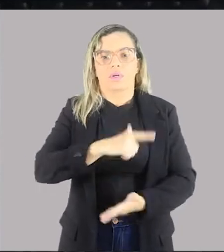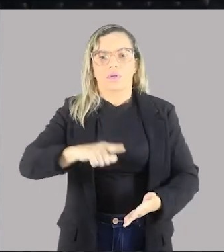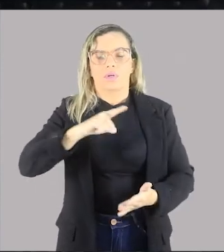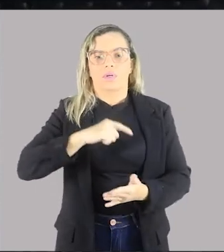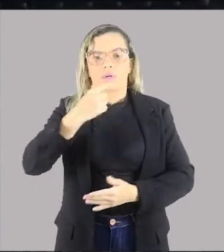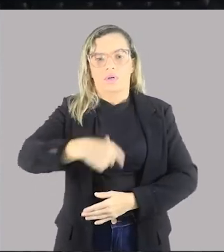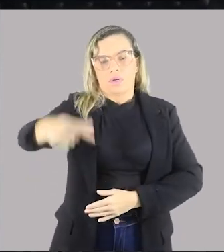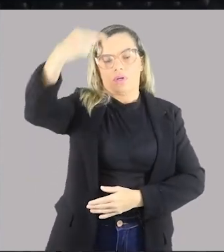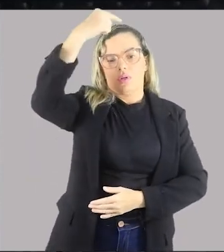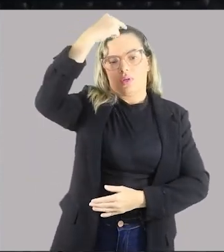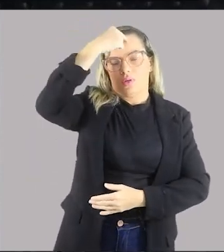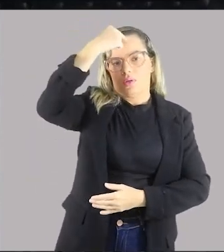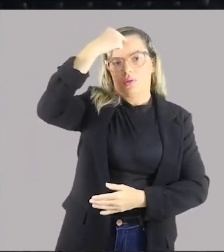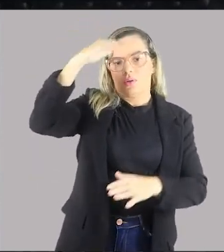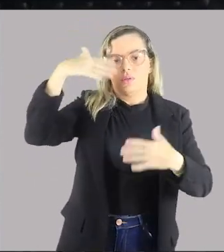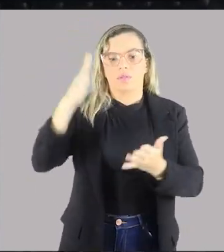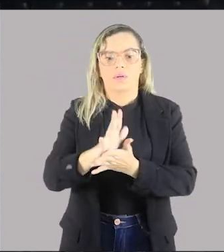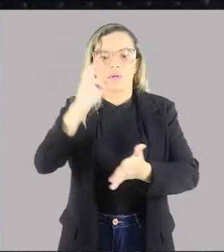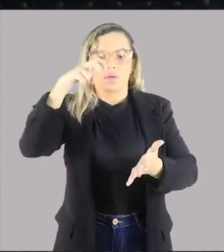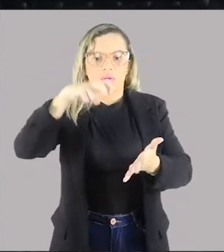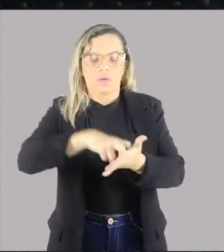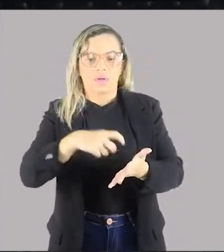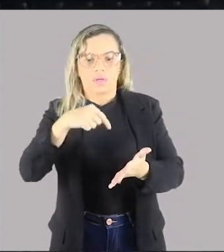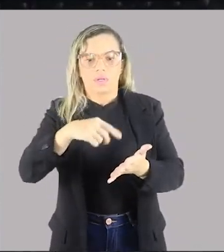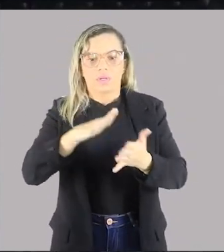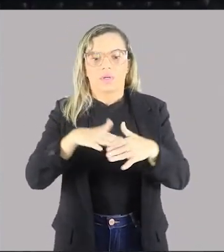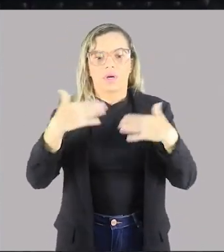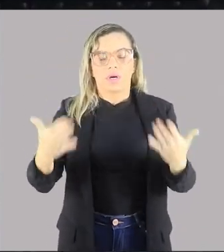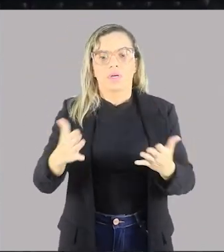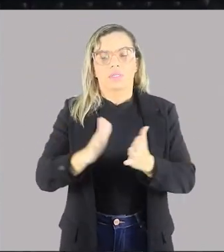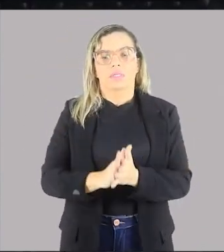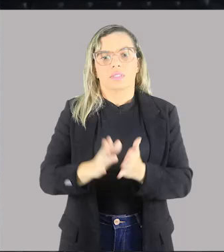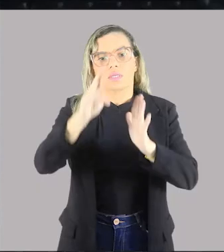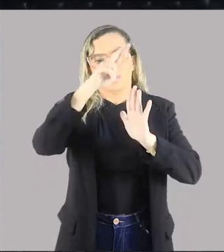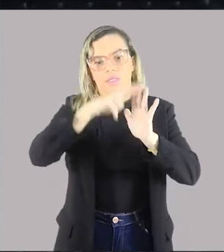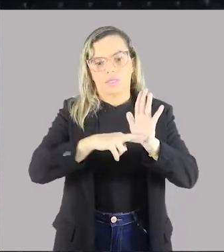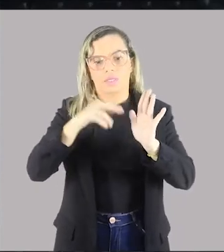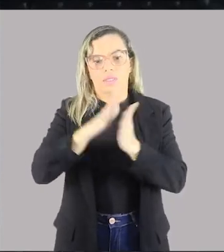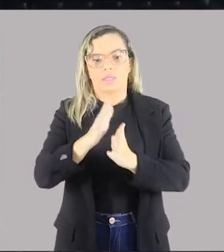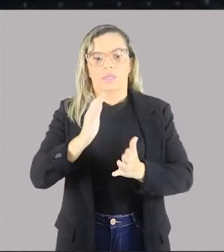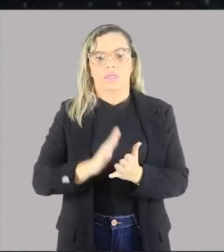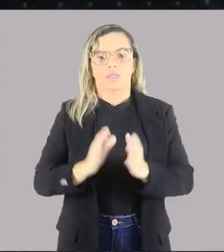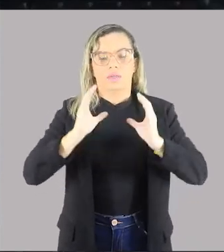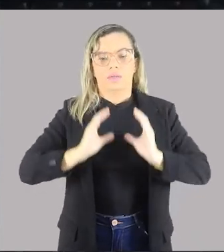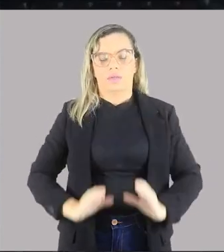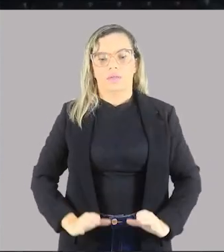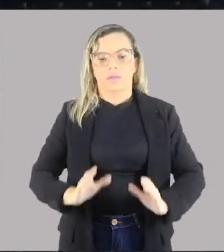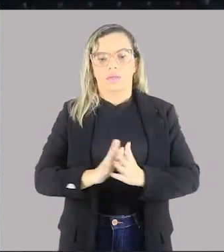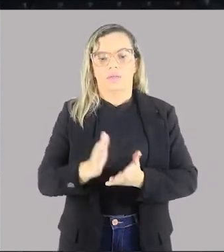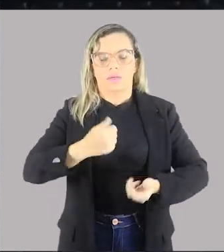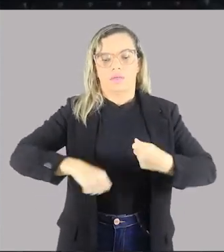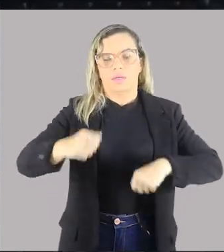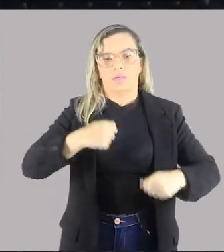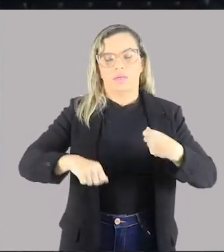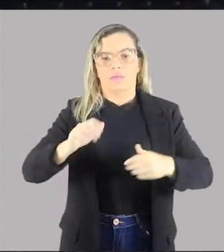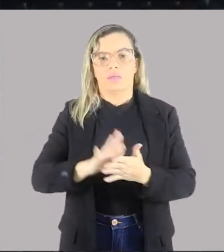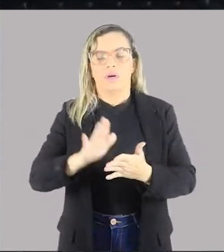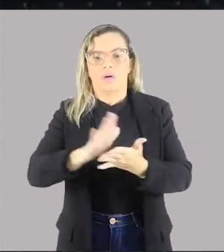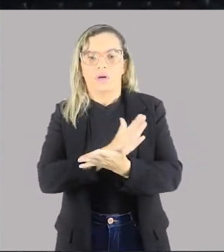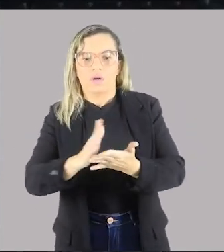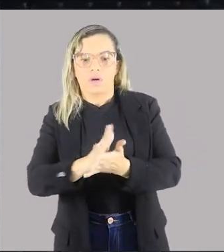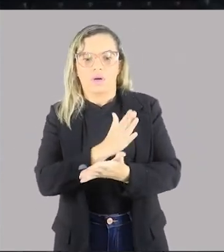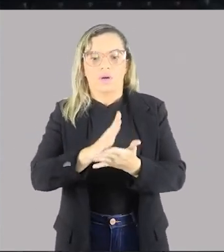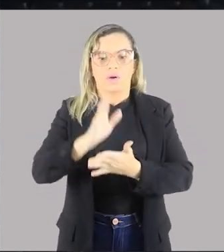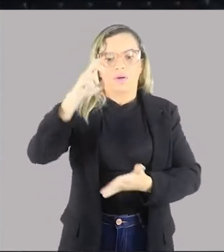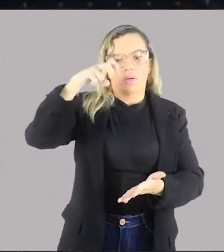mente que nós vamos trabalhar as infrações disciplinares. Dessas infrações disciplinares, nós vamos ter algumas